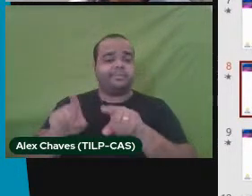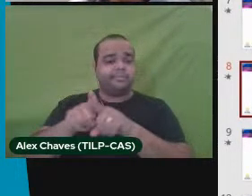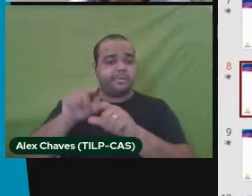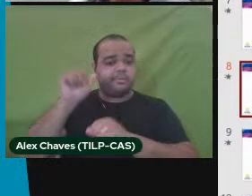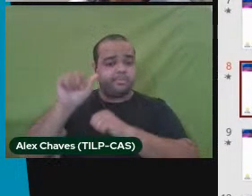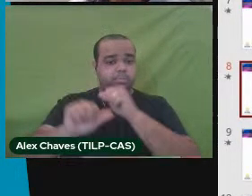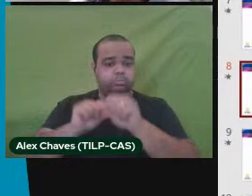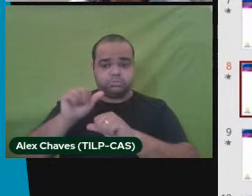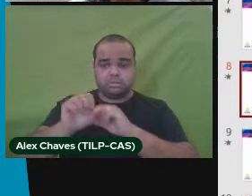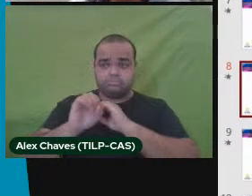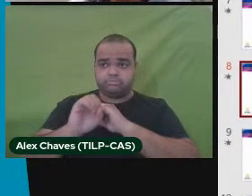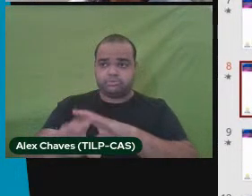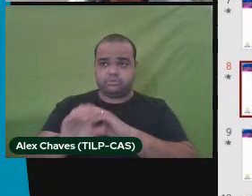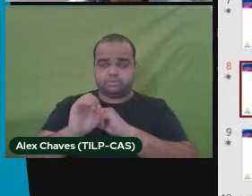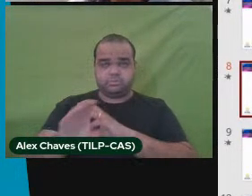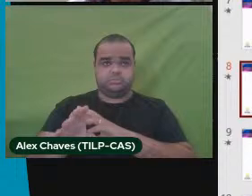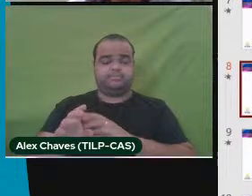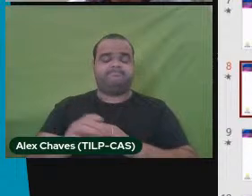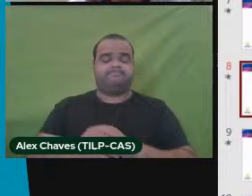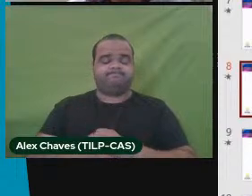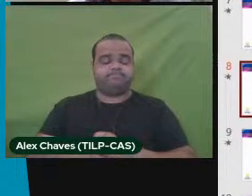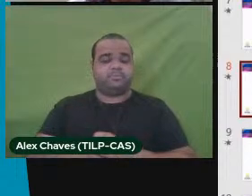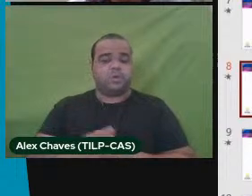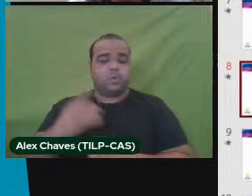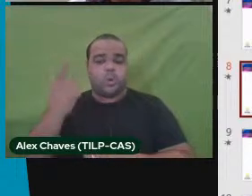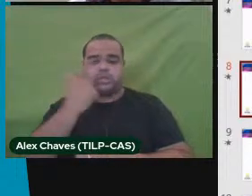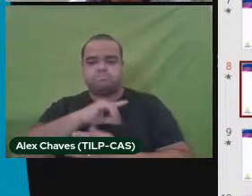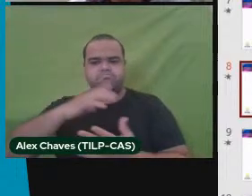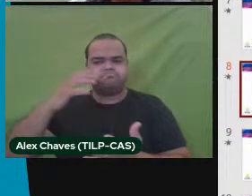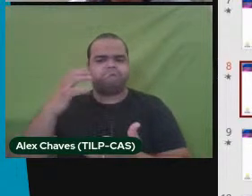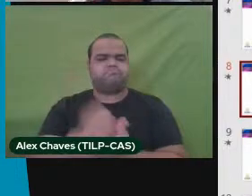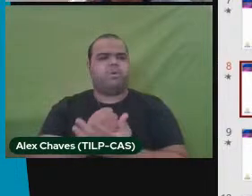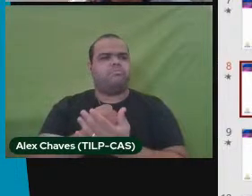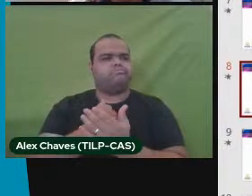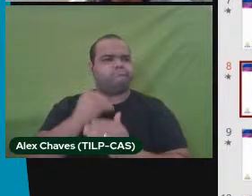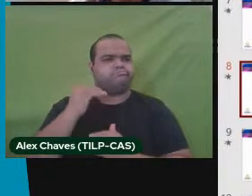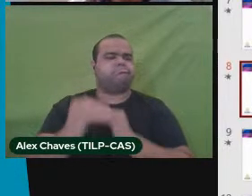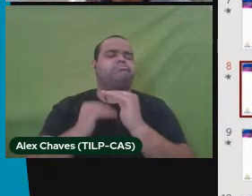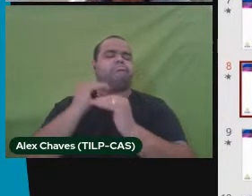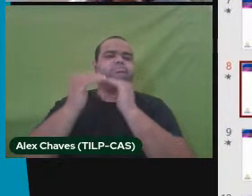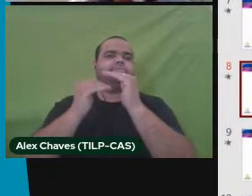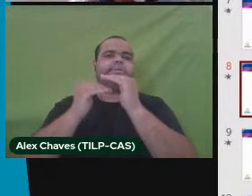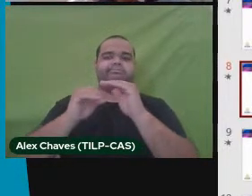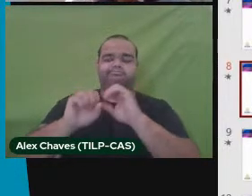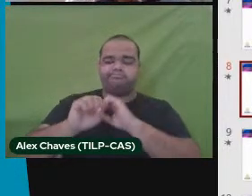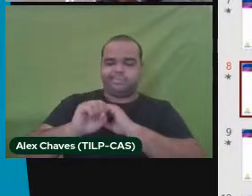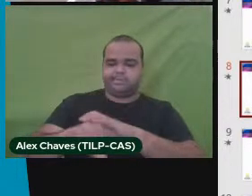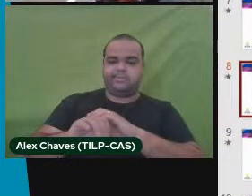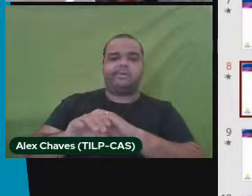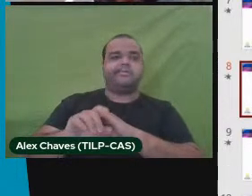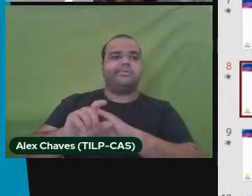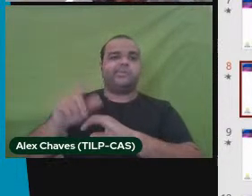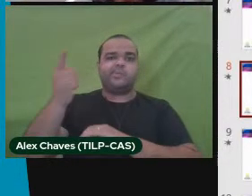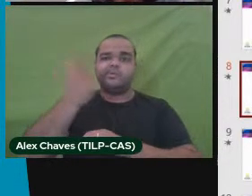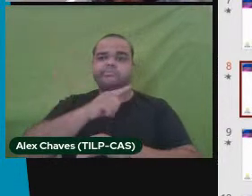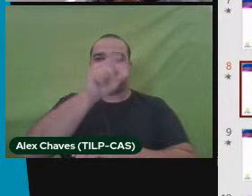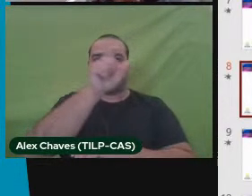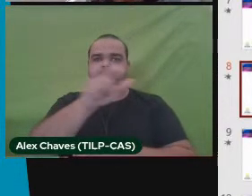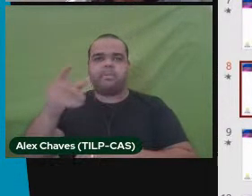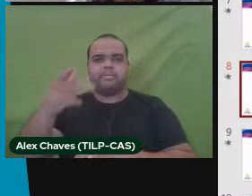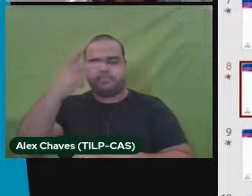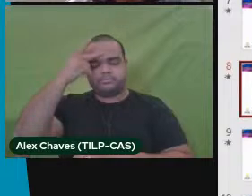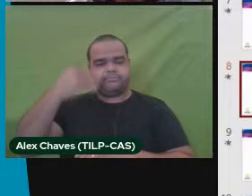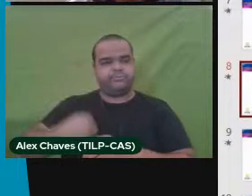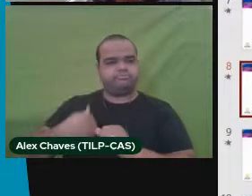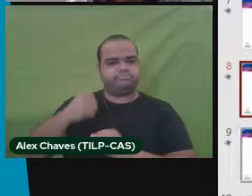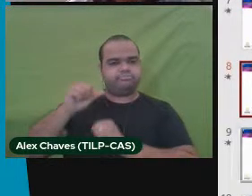a educação em conquistas, a educação transformar vidas. E a transformação